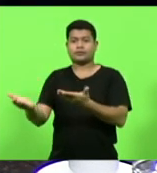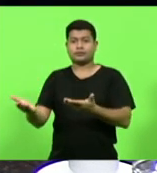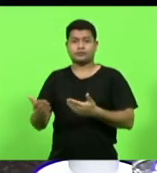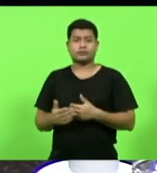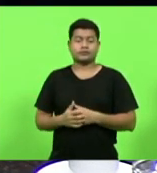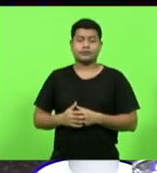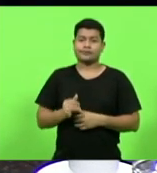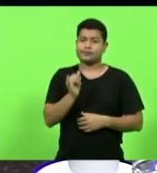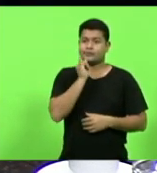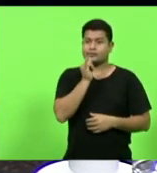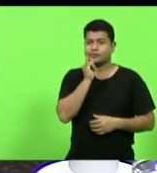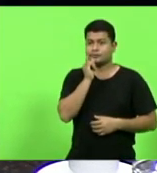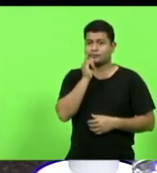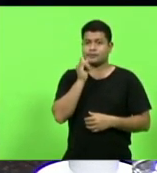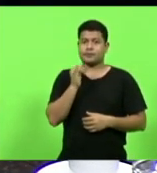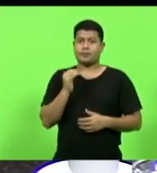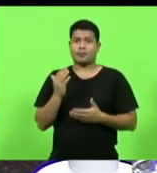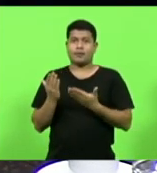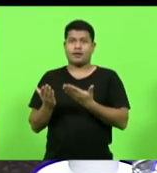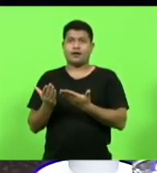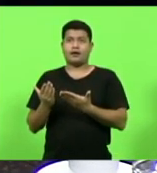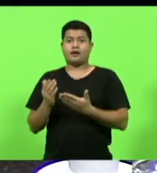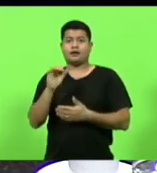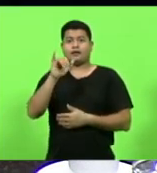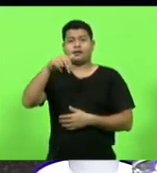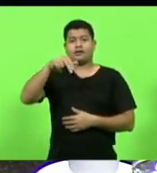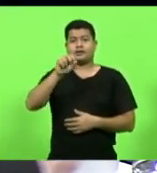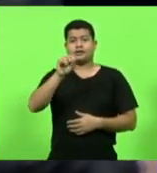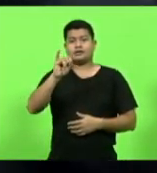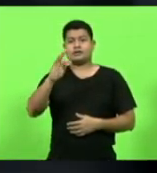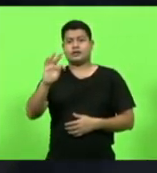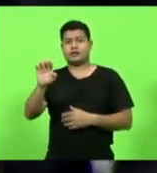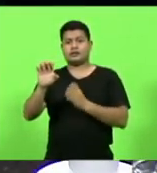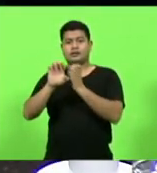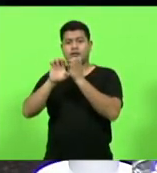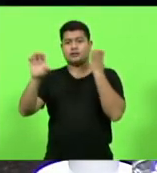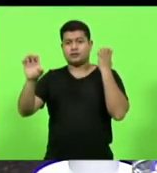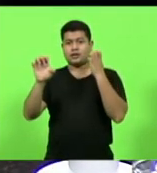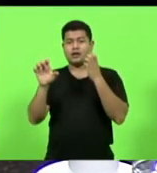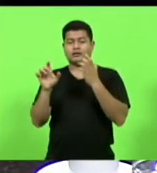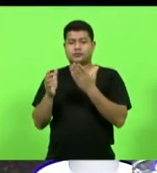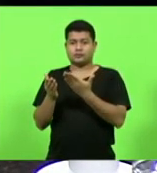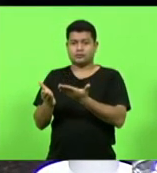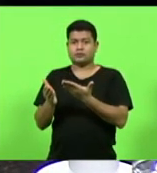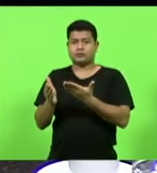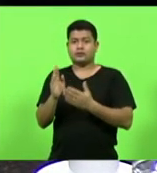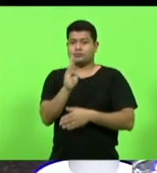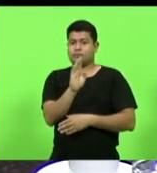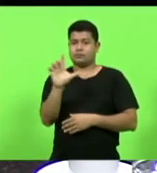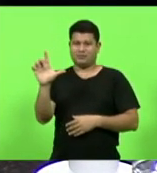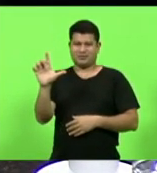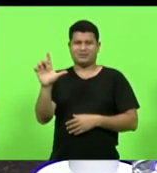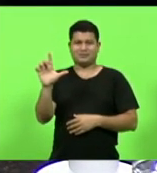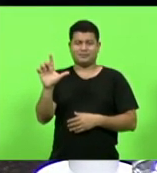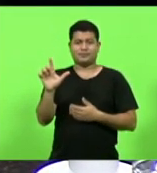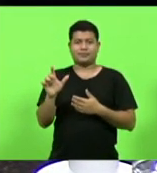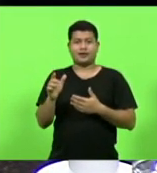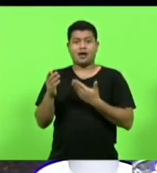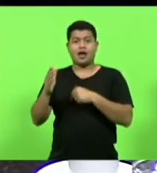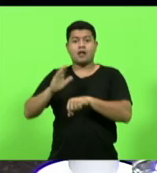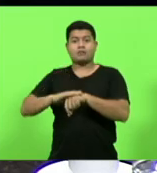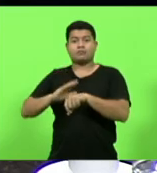Por exemplo, o consórcio da Insight Engenharia e Consultoria de Blumenau, por exemplo, cujo proprietário